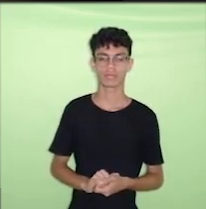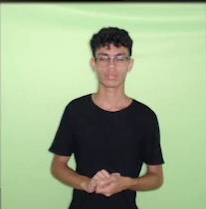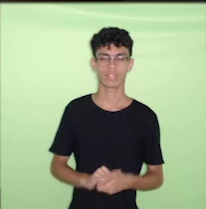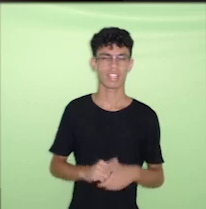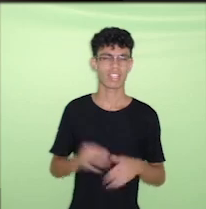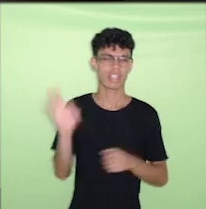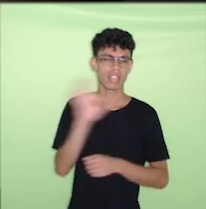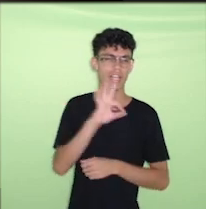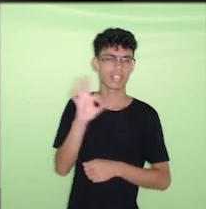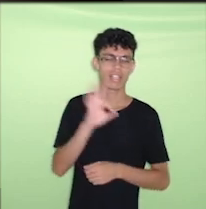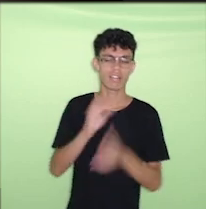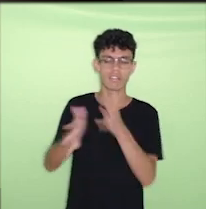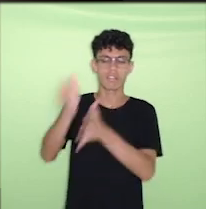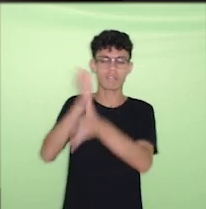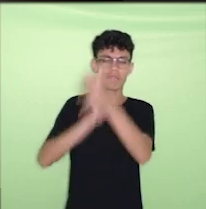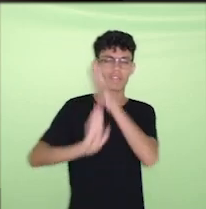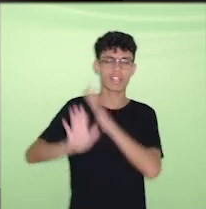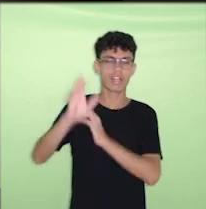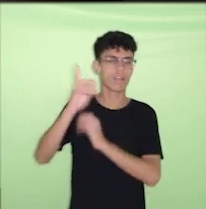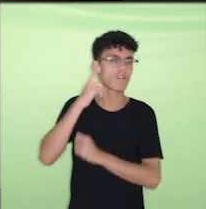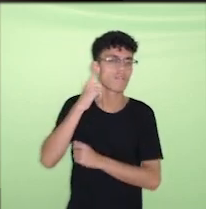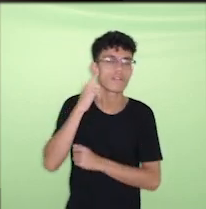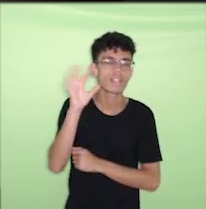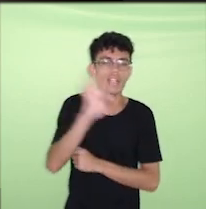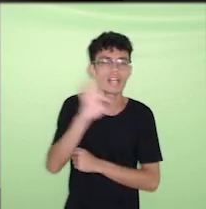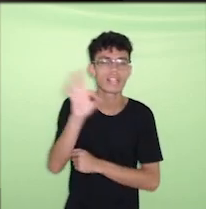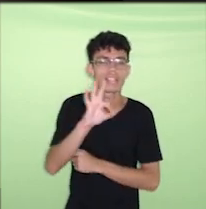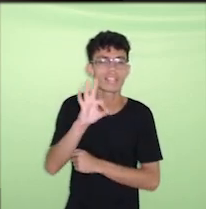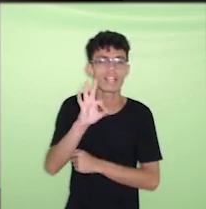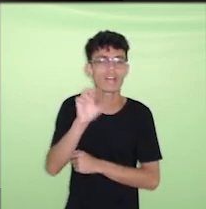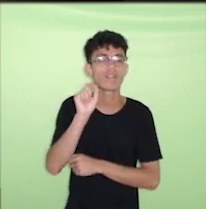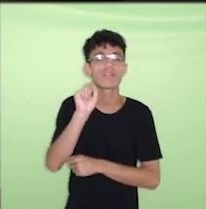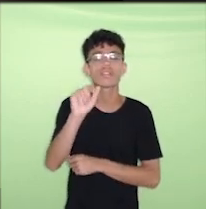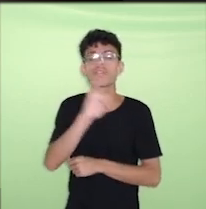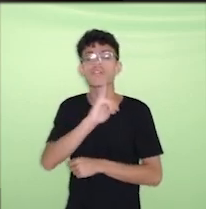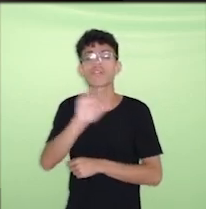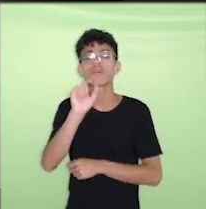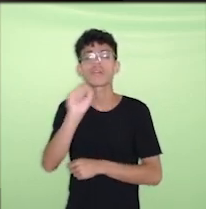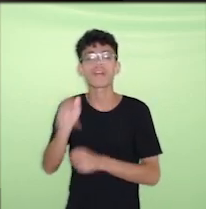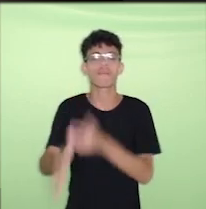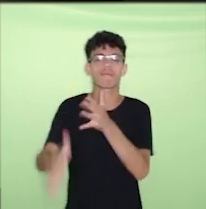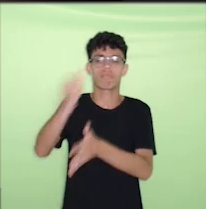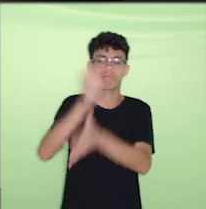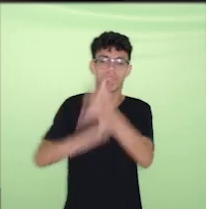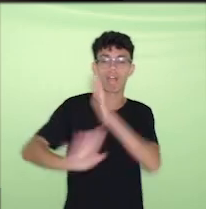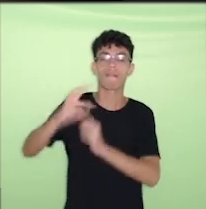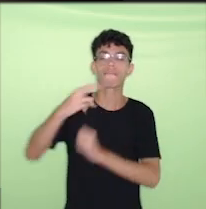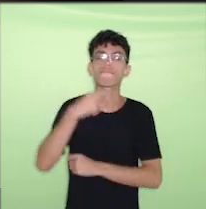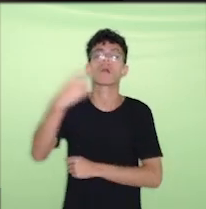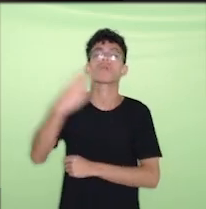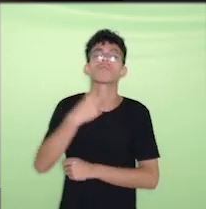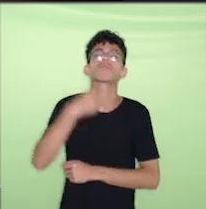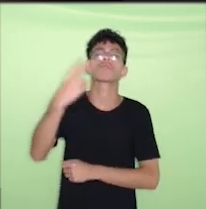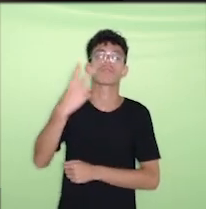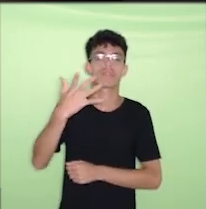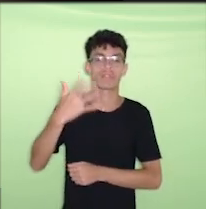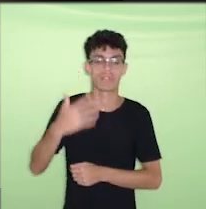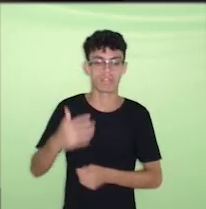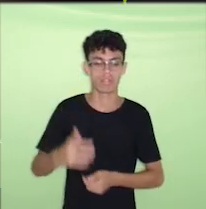Assim nada se escuta. Eu não ouvi nada, moça. O que foi que você disse? Fale alto, fale